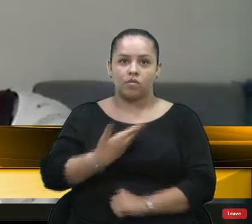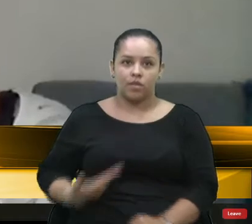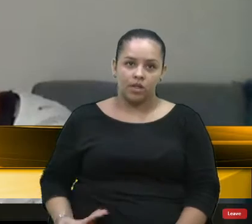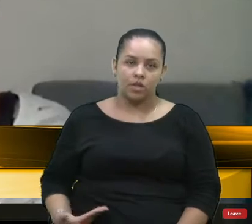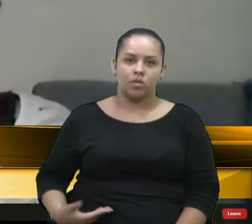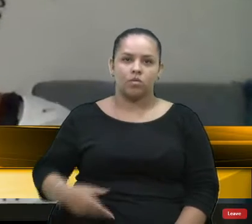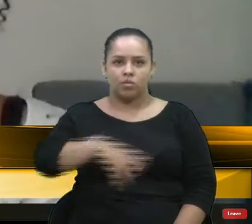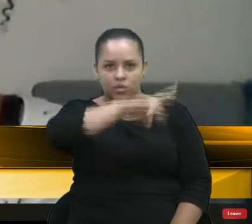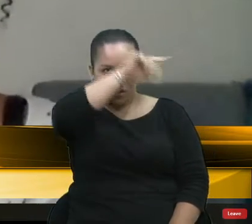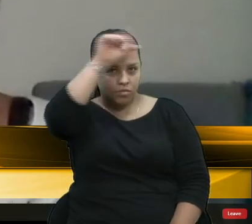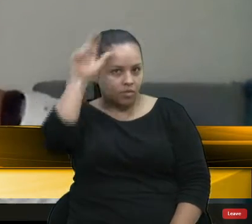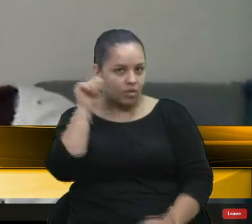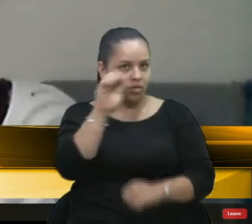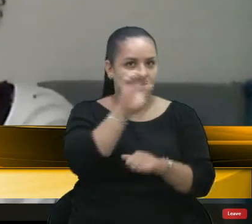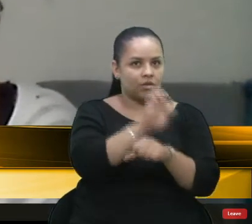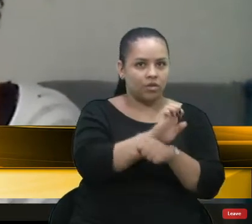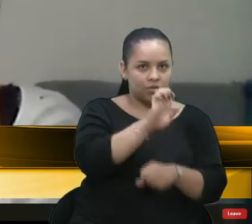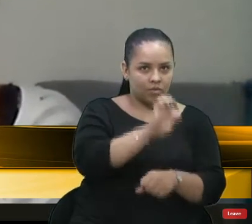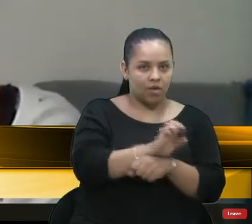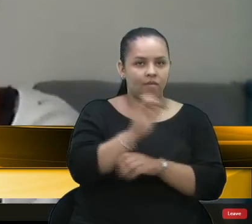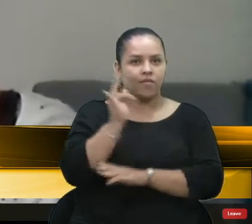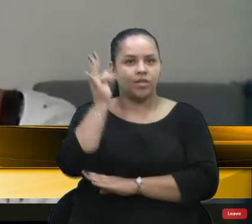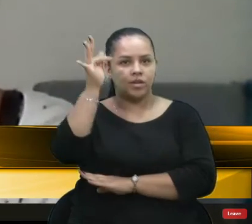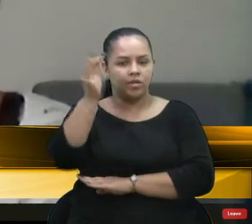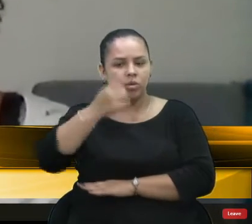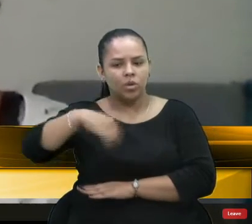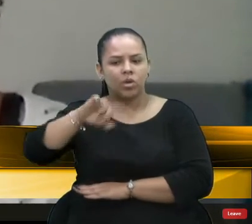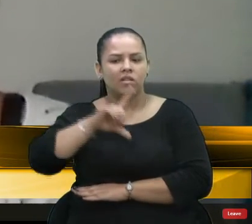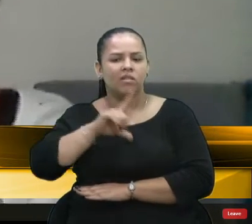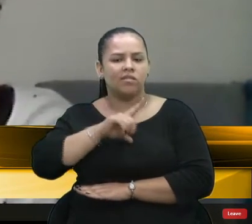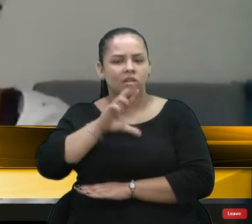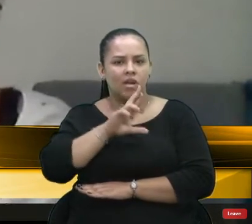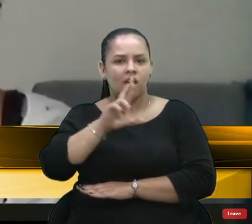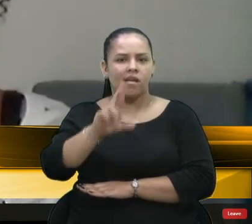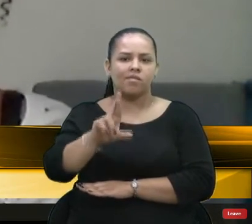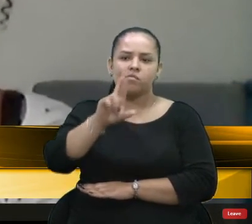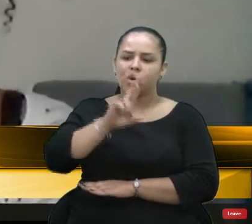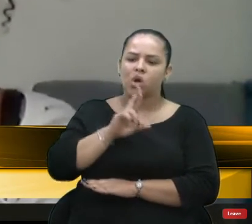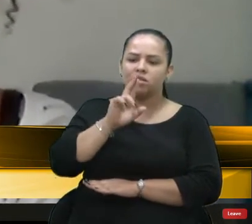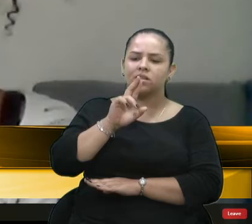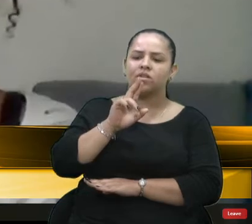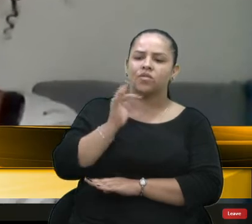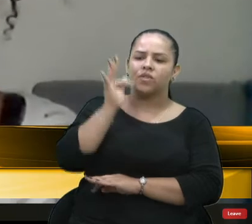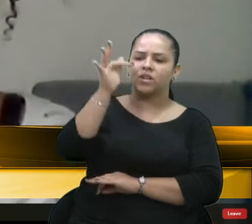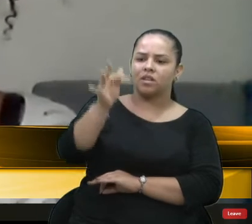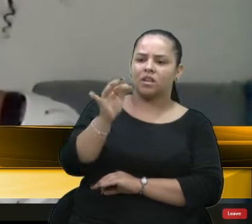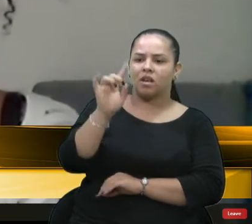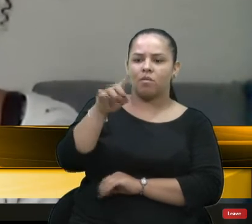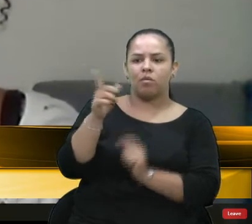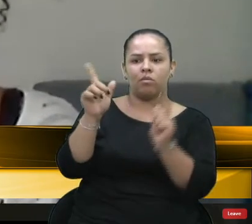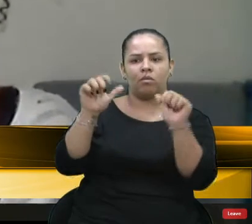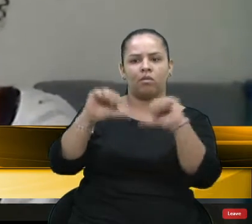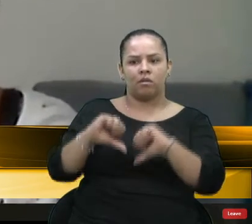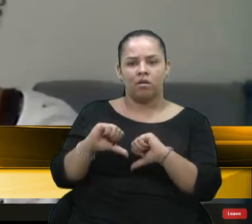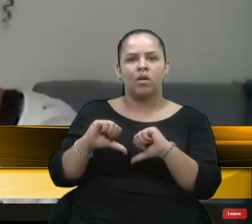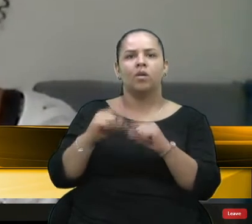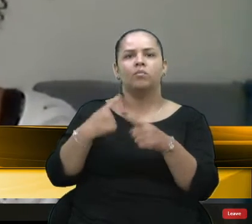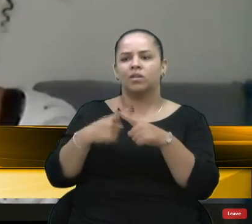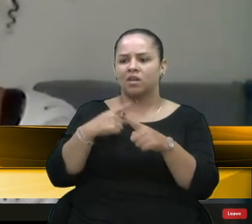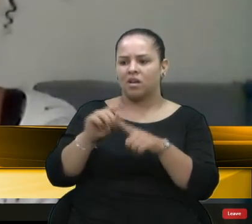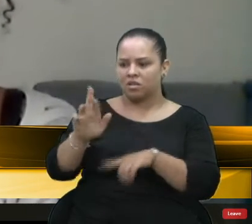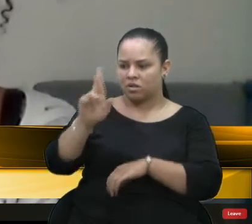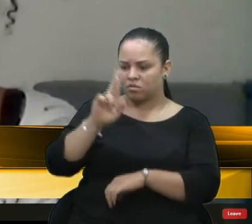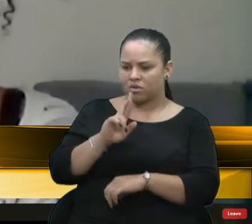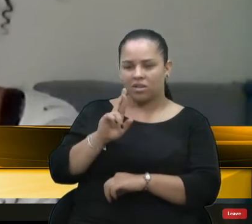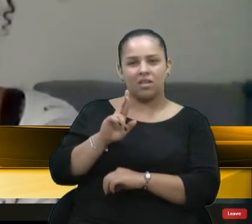municipal, estadual e federal. E a resposta que nós obtivemos do governo federal é a pior possível. Porque é uma resposta que, em momento